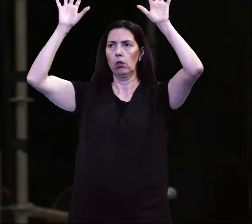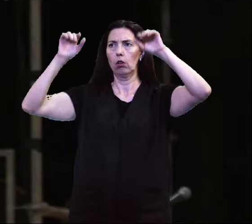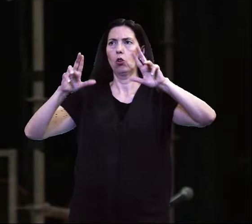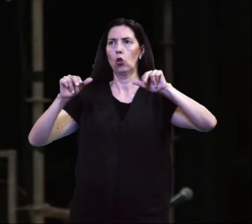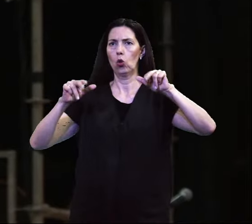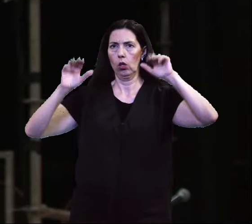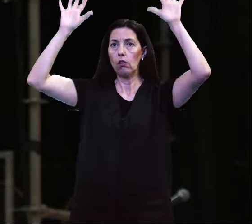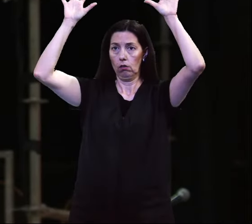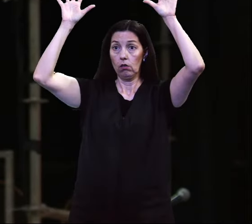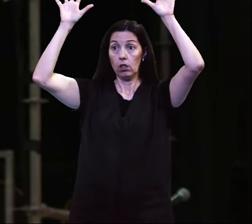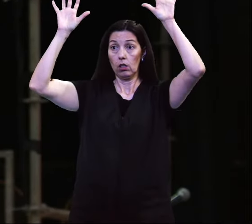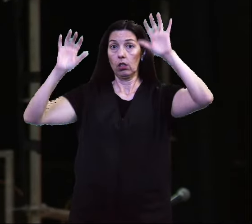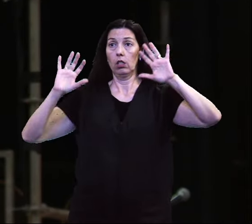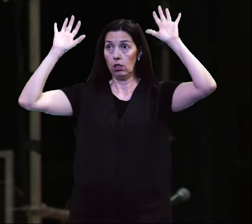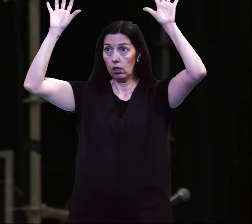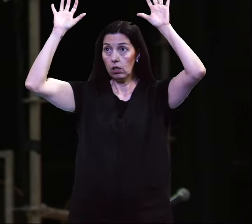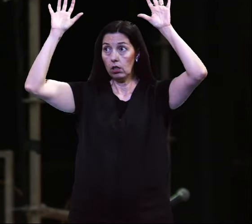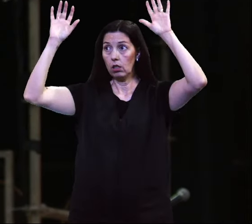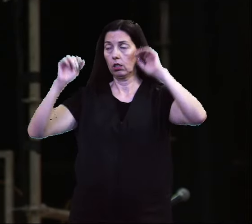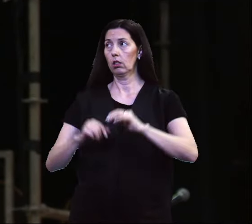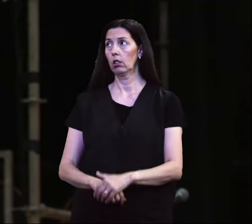com a mão levantada.